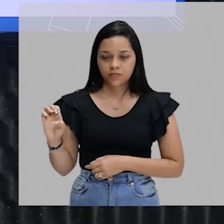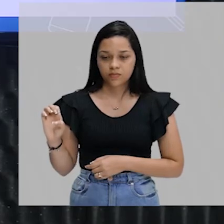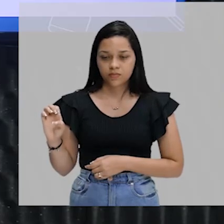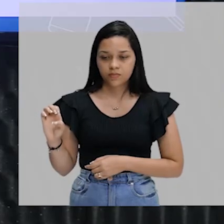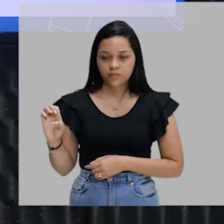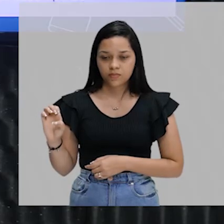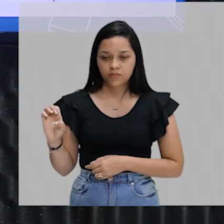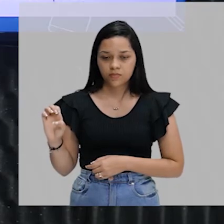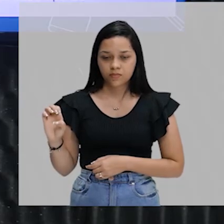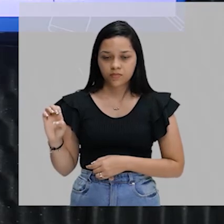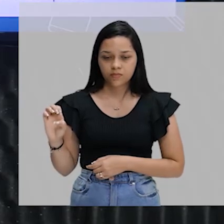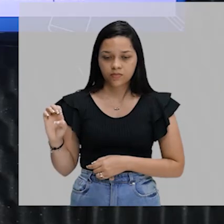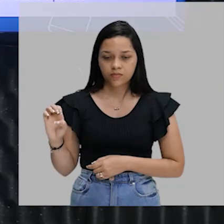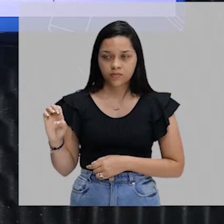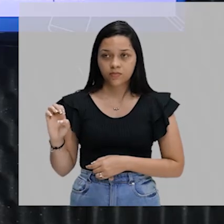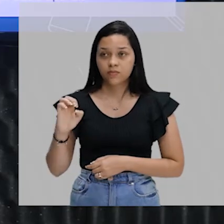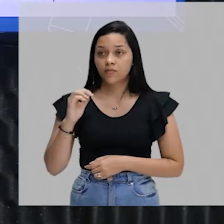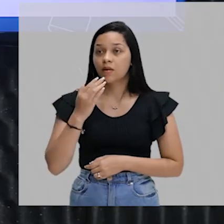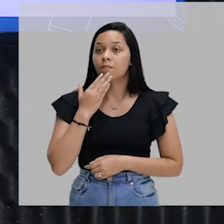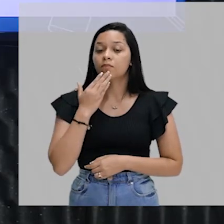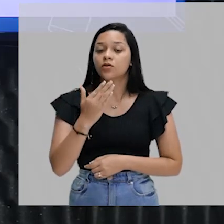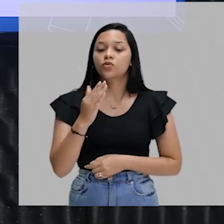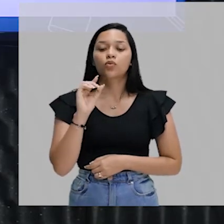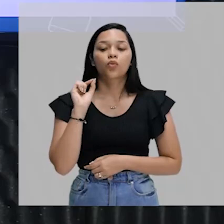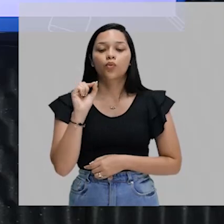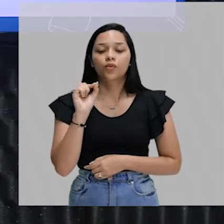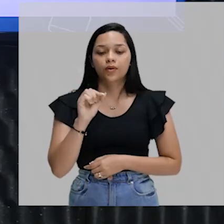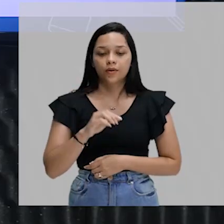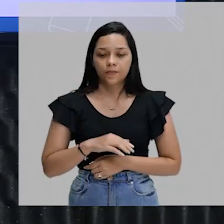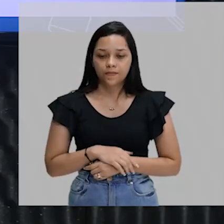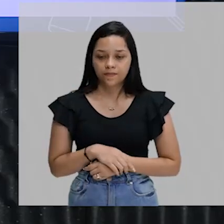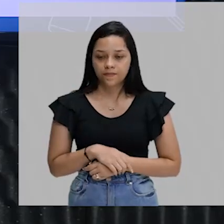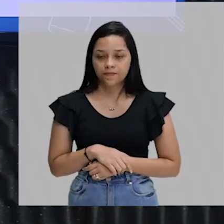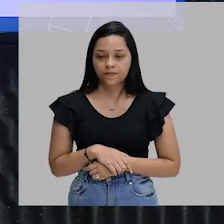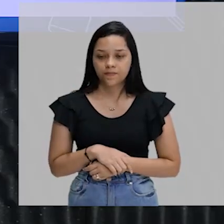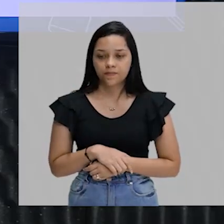sua segurança. Ele está pedindo aqui, ó,